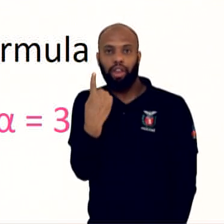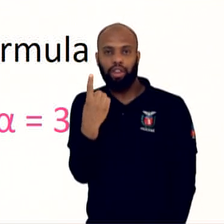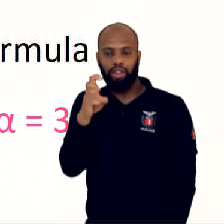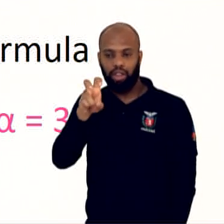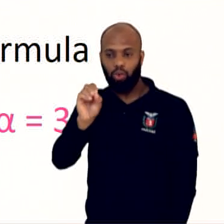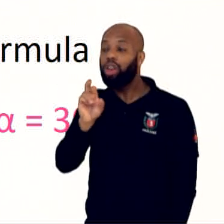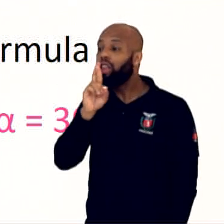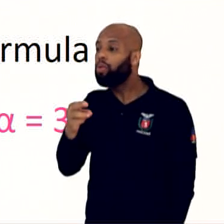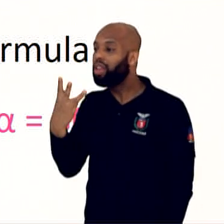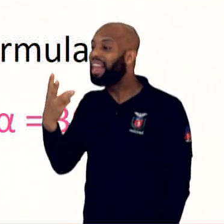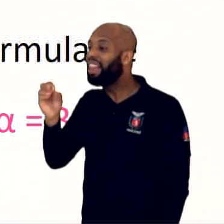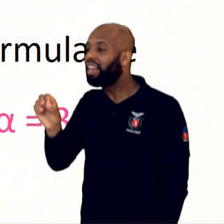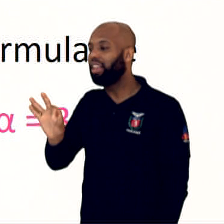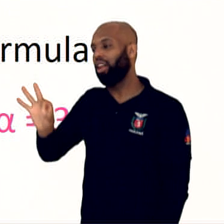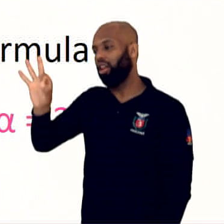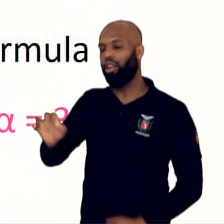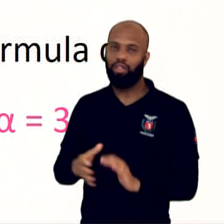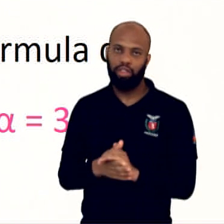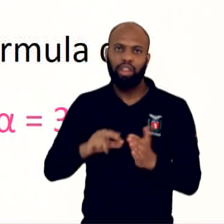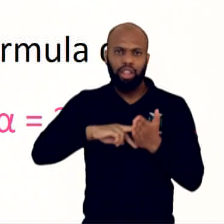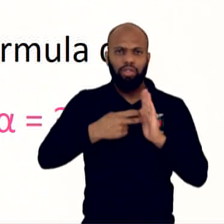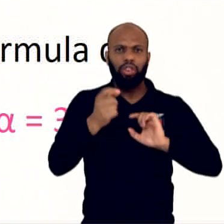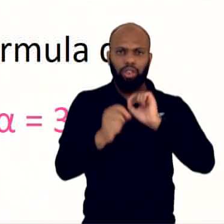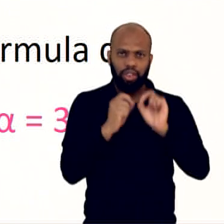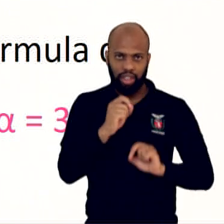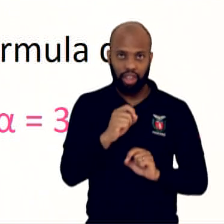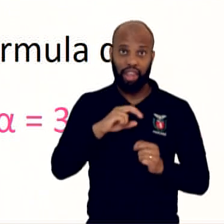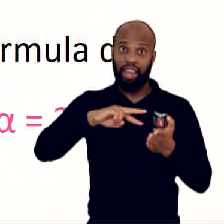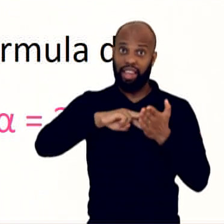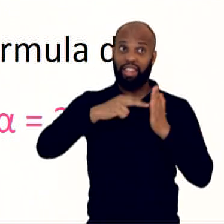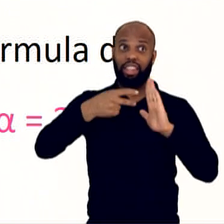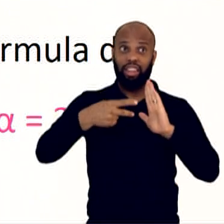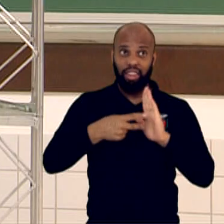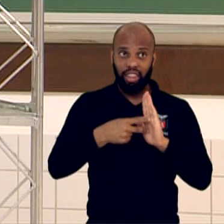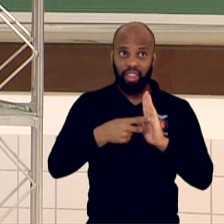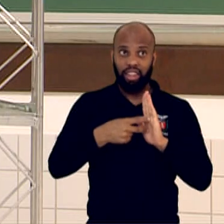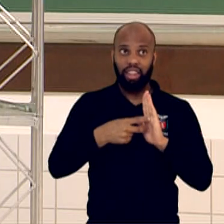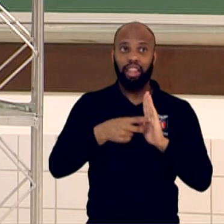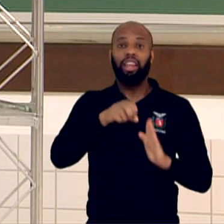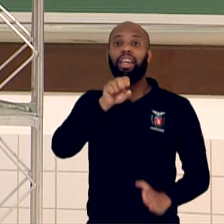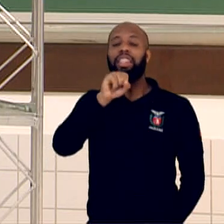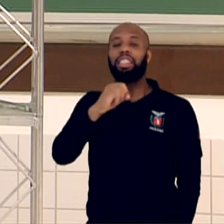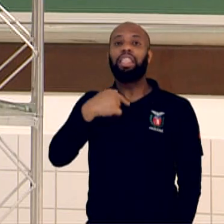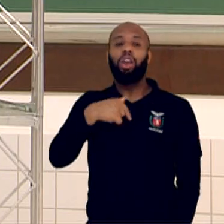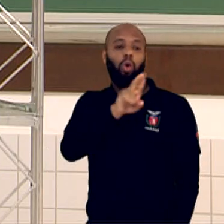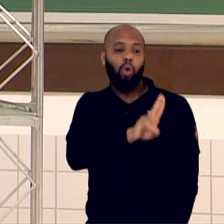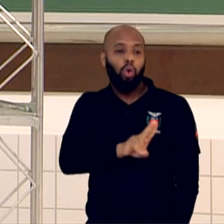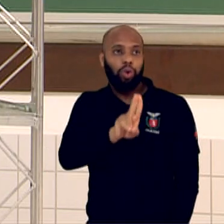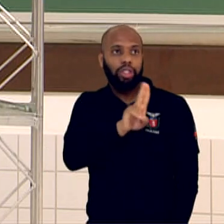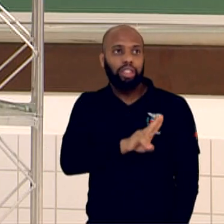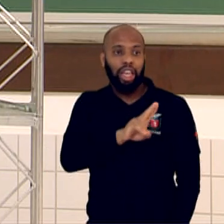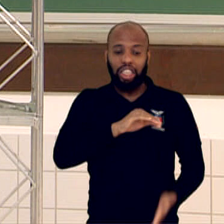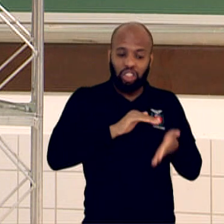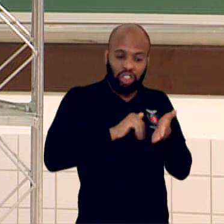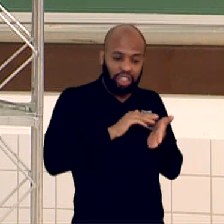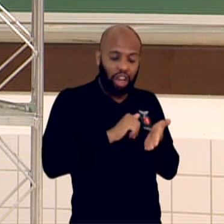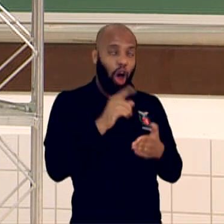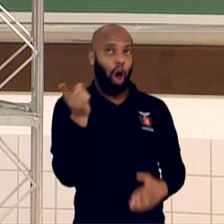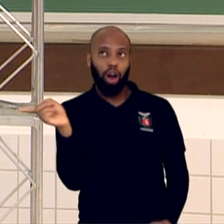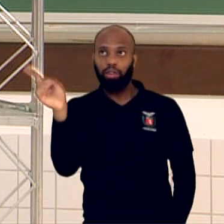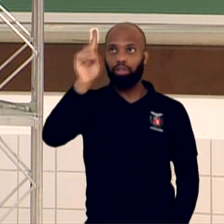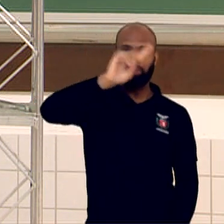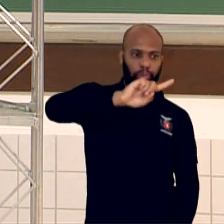vez é 30 graus. Então, o que significa isso? Significa que, reduzindo 150 ao